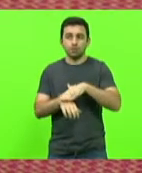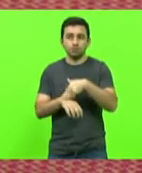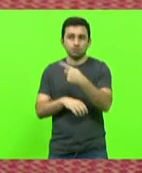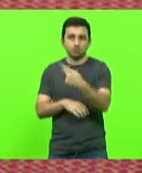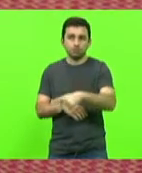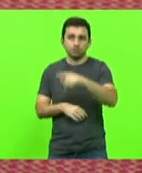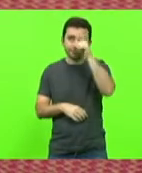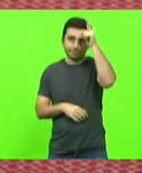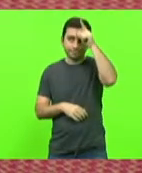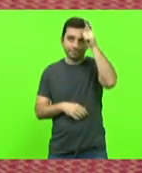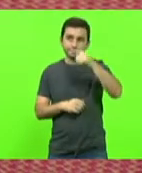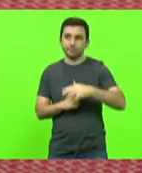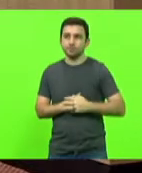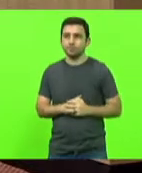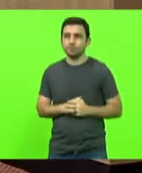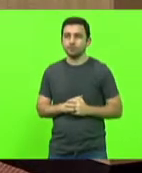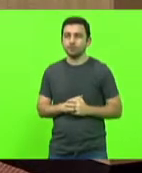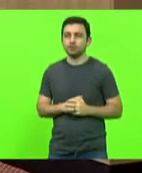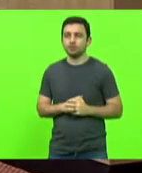aí.